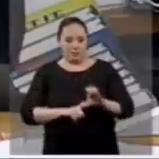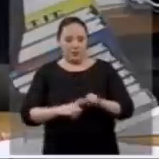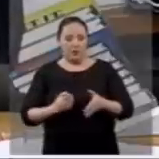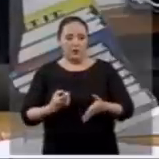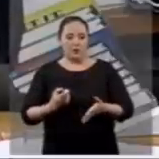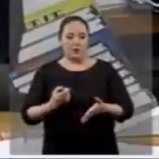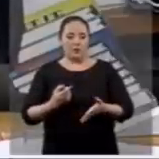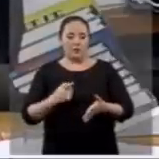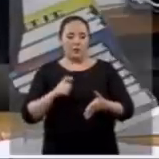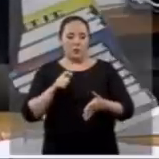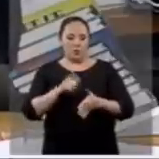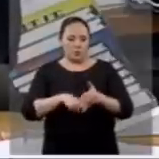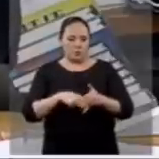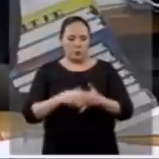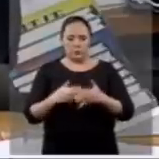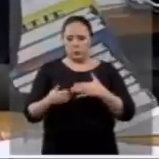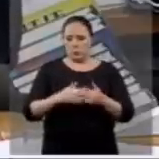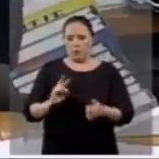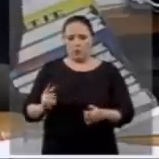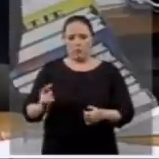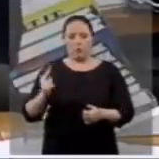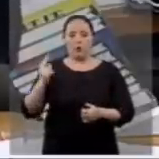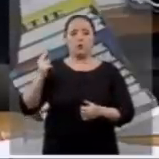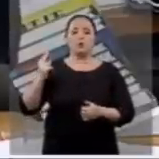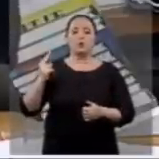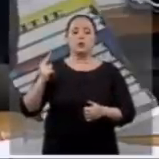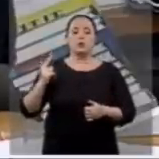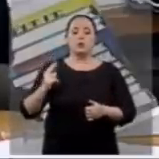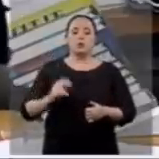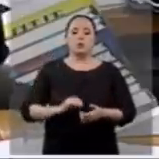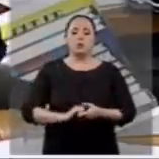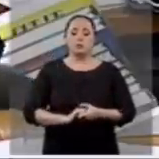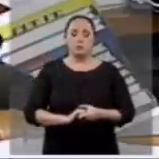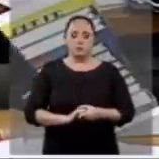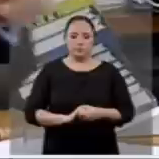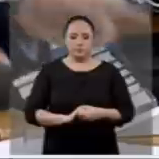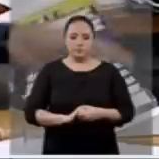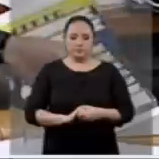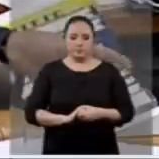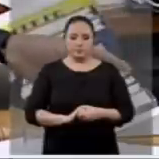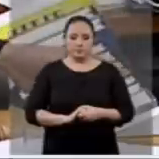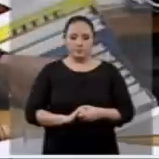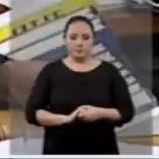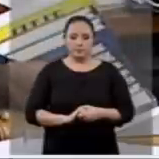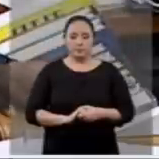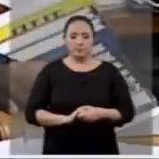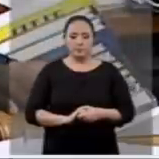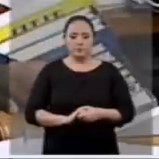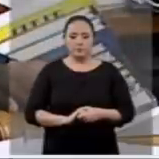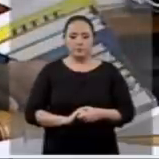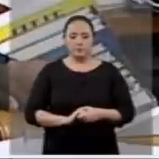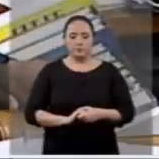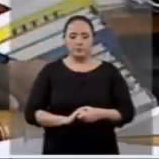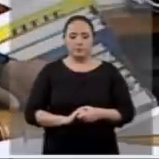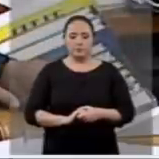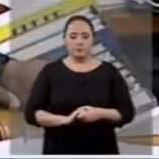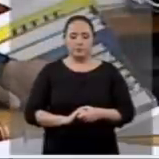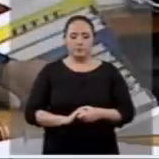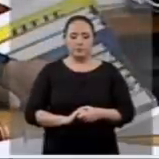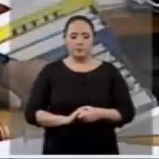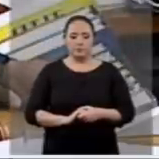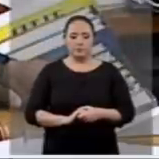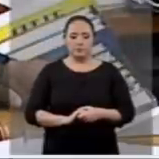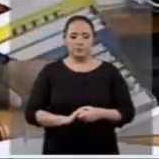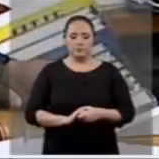o valor devido, para compelir o devedor à satisfação do débito tributário.